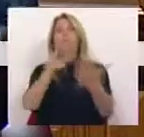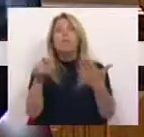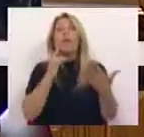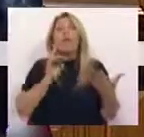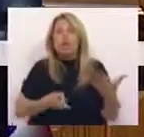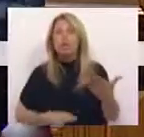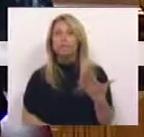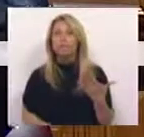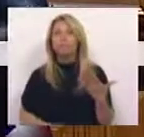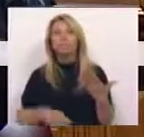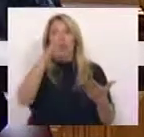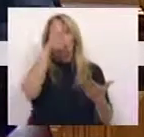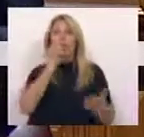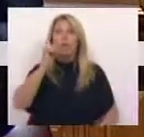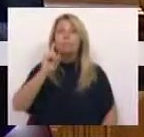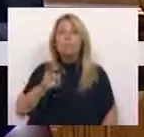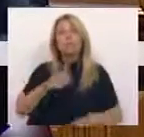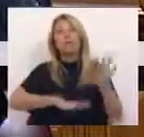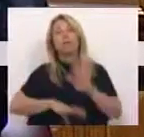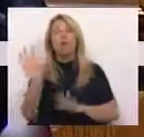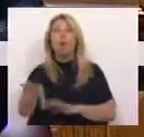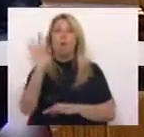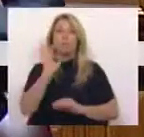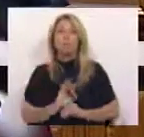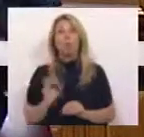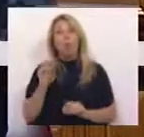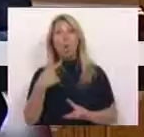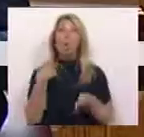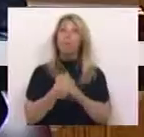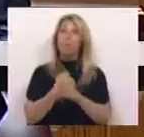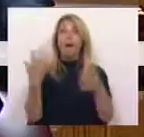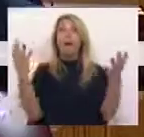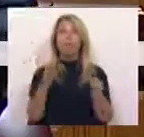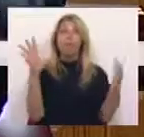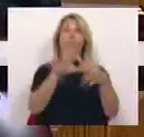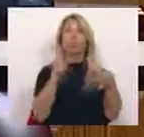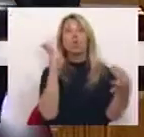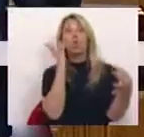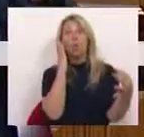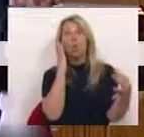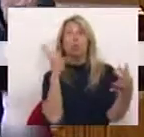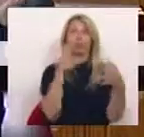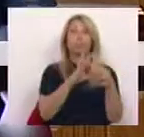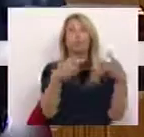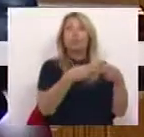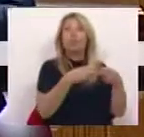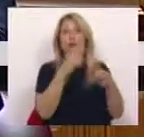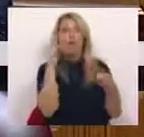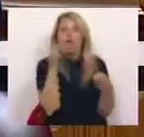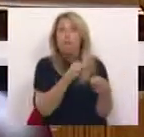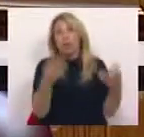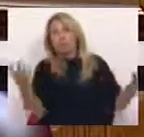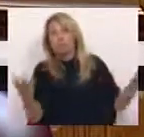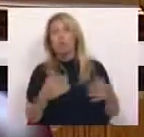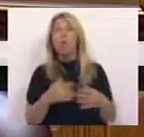o governo tem que fazer opções. Ou trabalha de facto para os números e para Bruxelas ver, ou